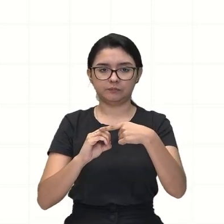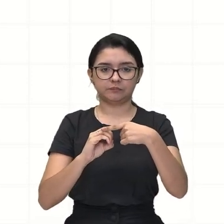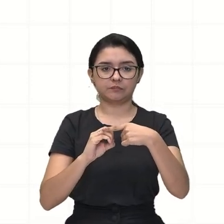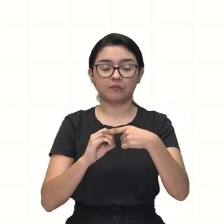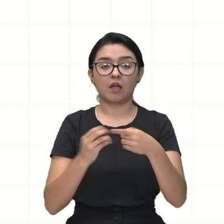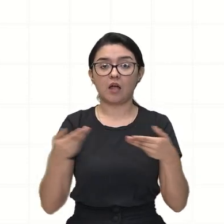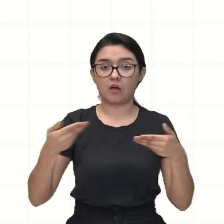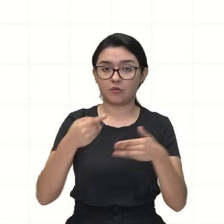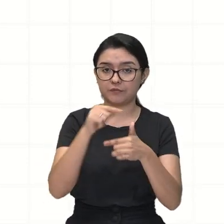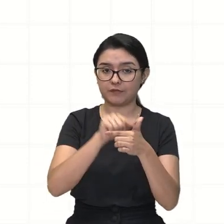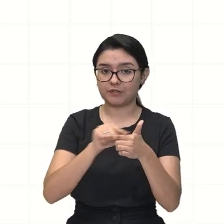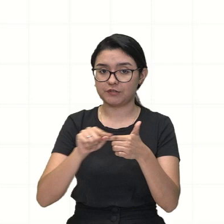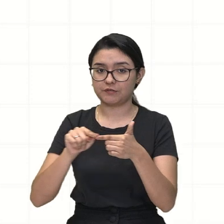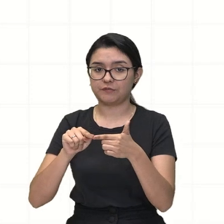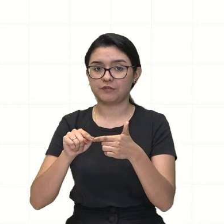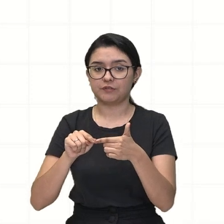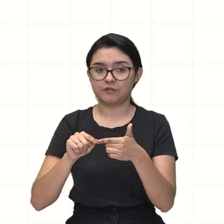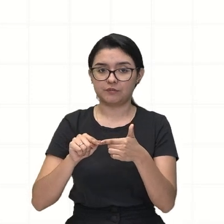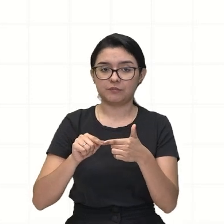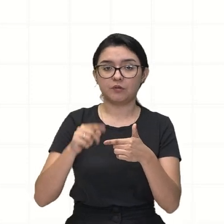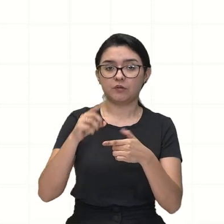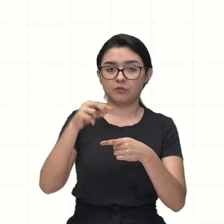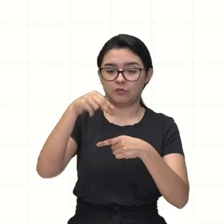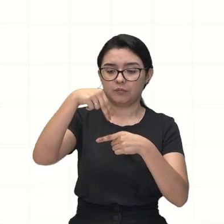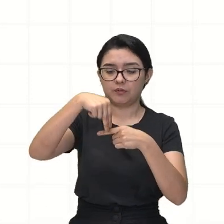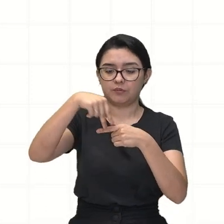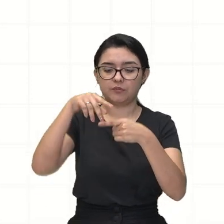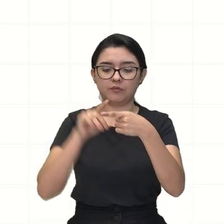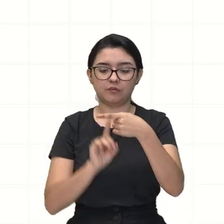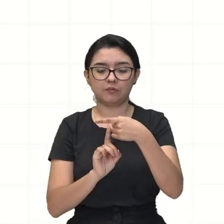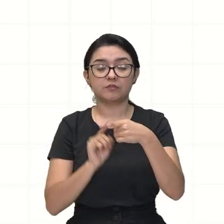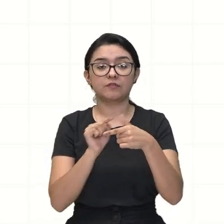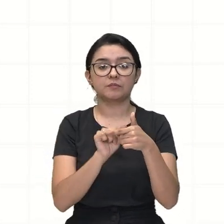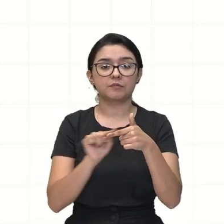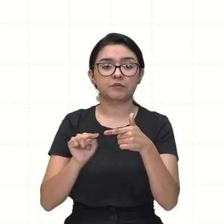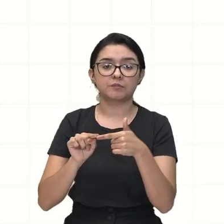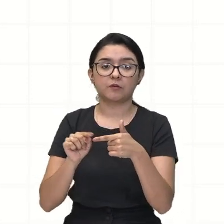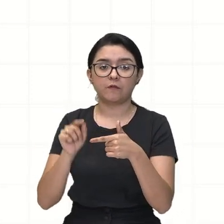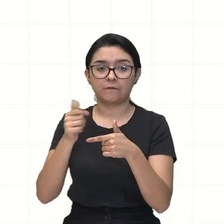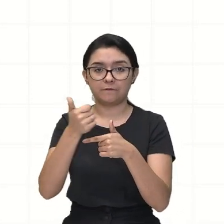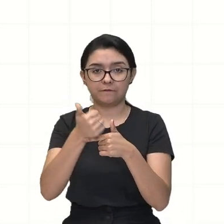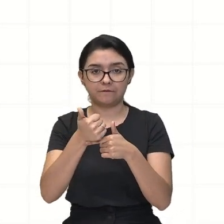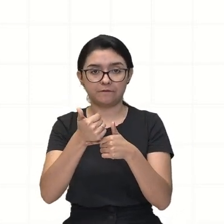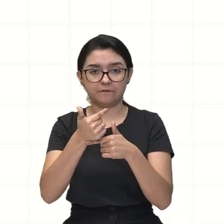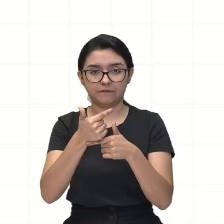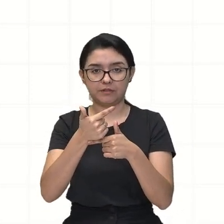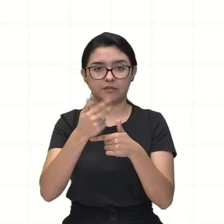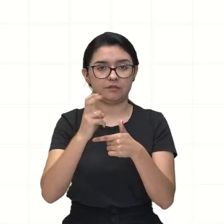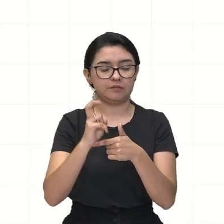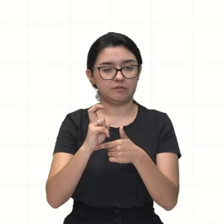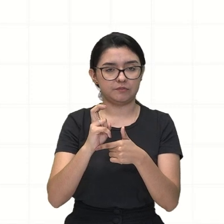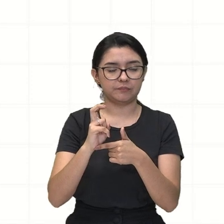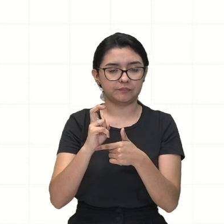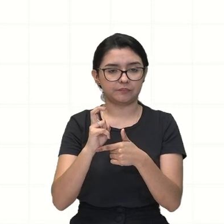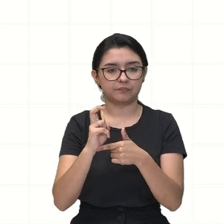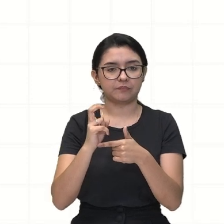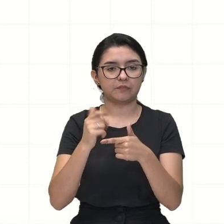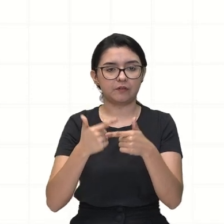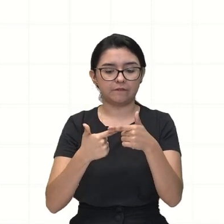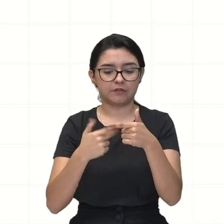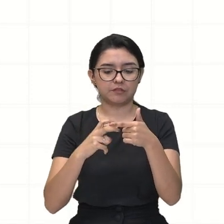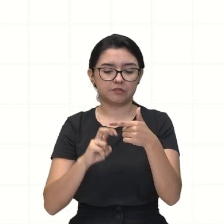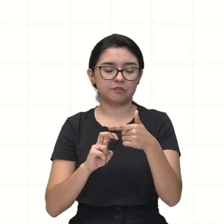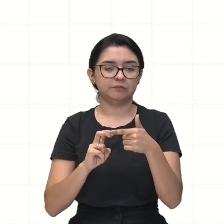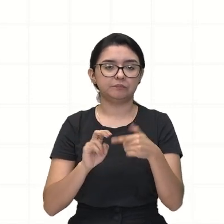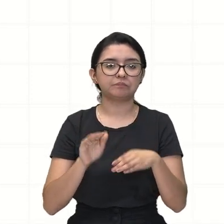e vamos dividir aqui tanto o numerador como o denominador por quanto? Por 25. O que é que nós vamos